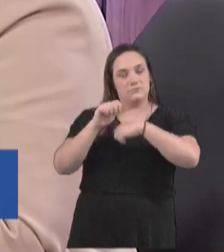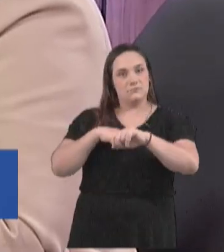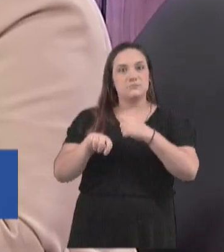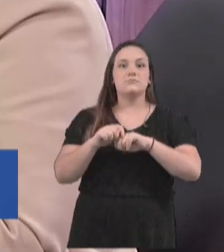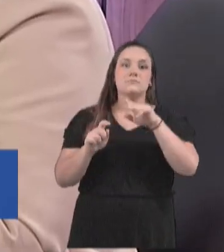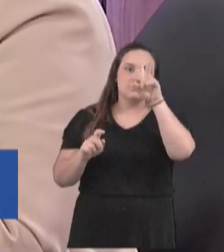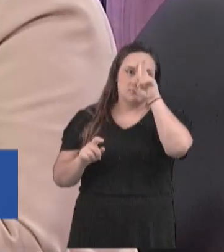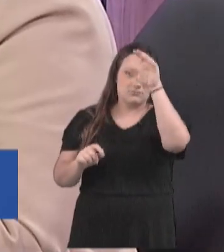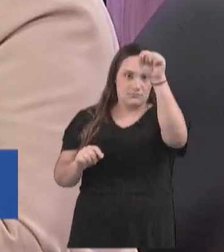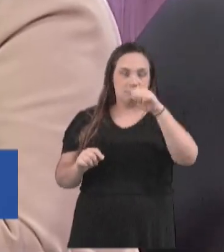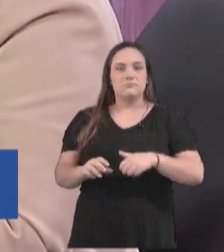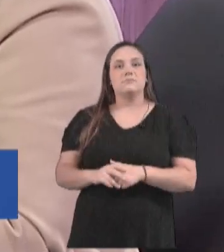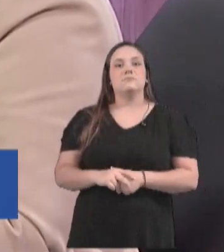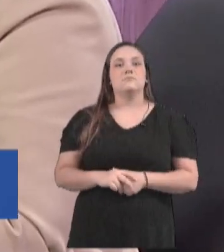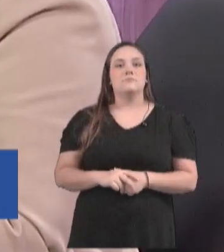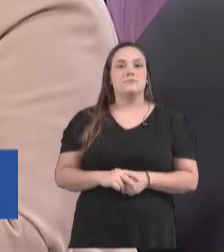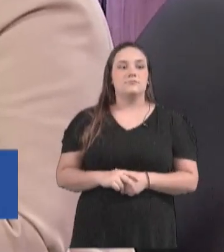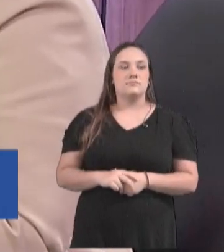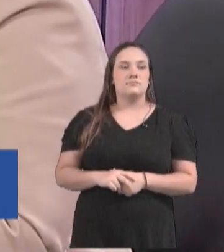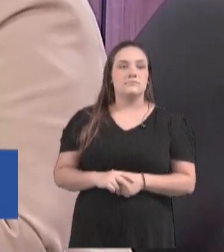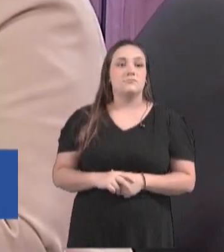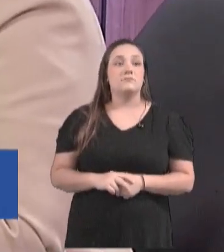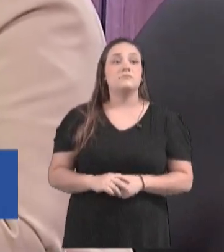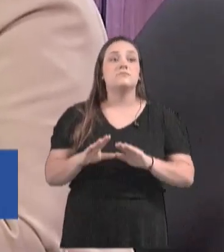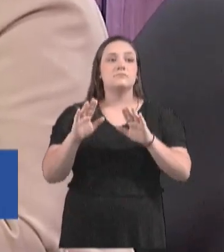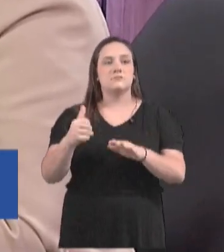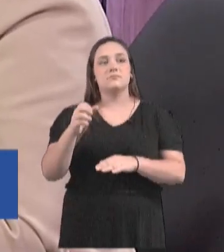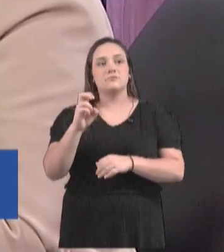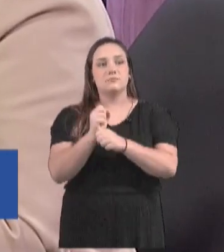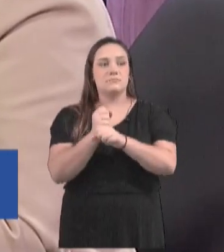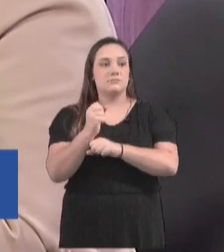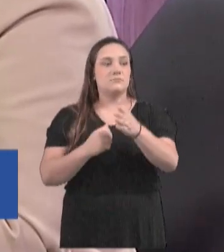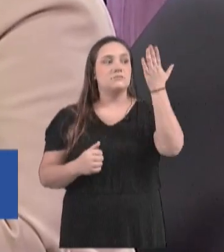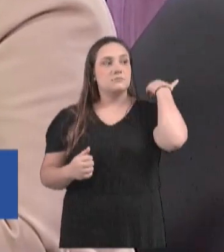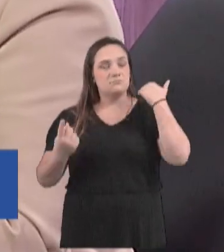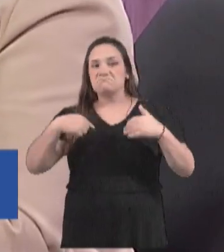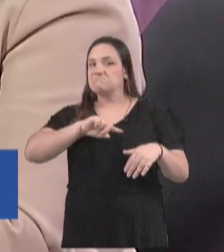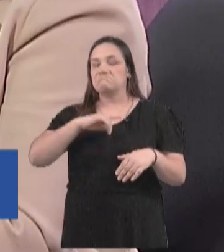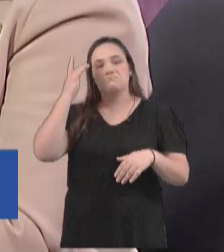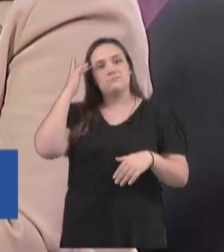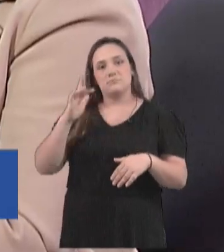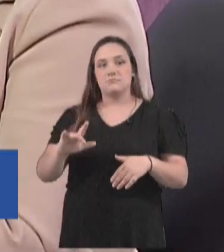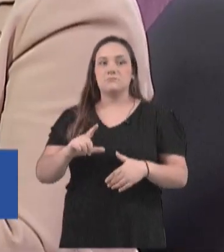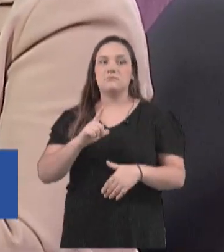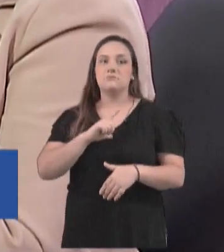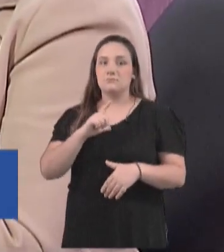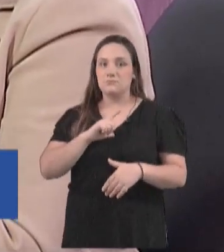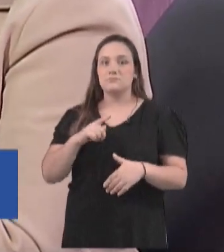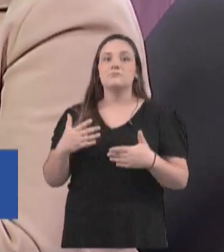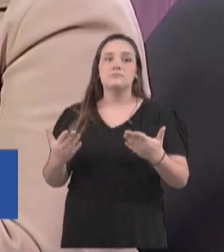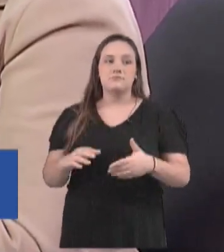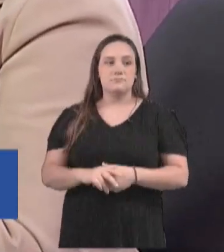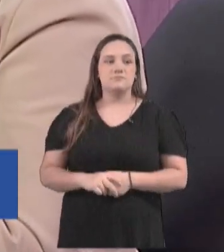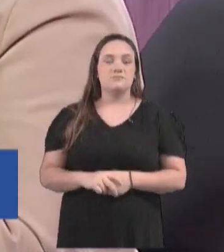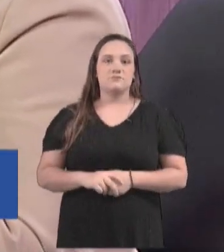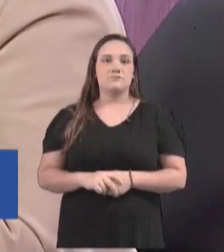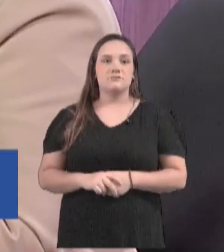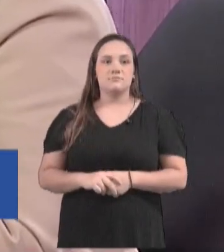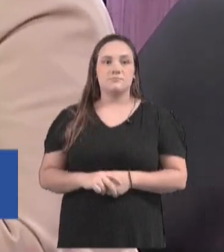muito acentuado, algo que há 15 anos atrás nós não imaginávamos que seria assim, não